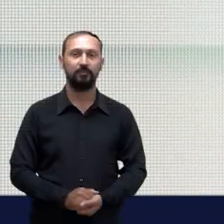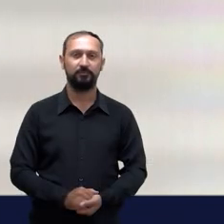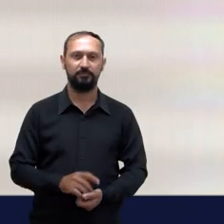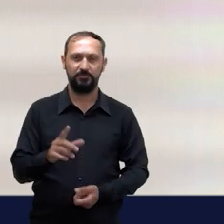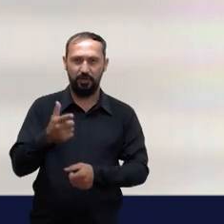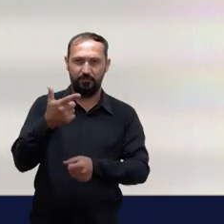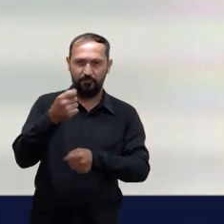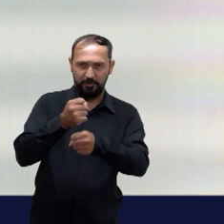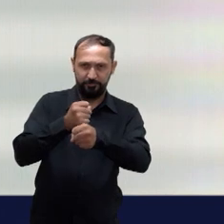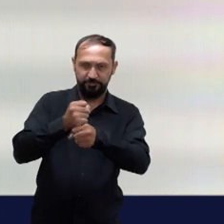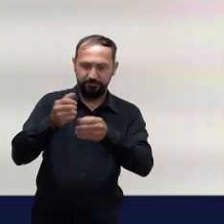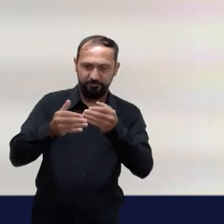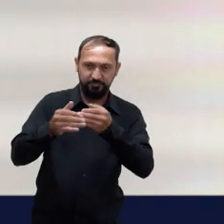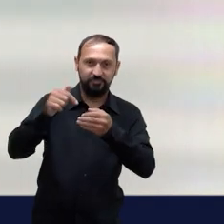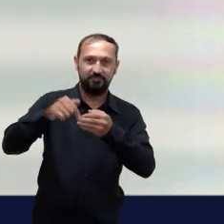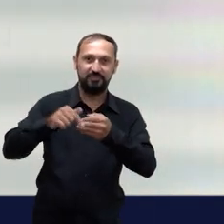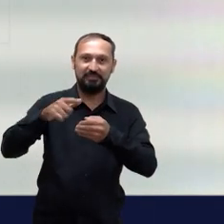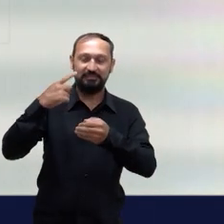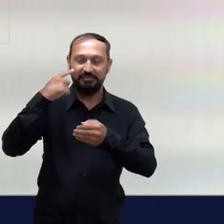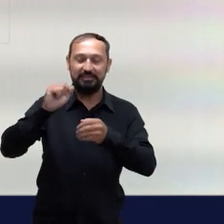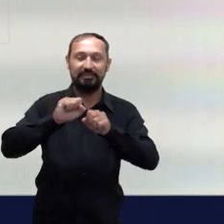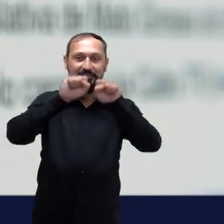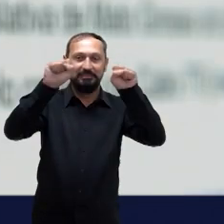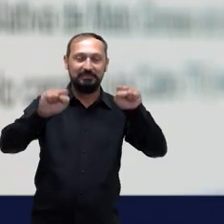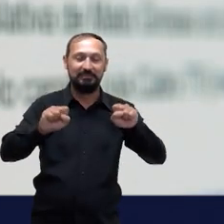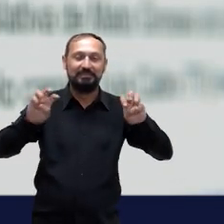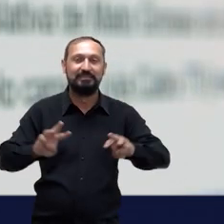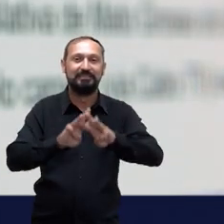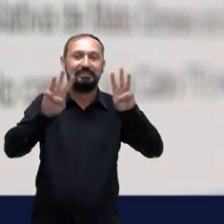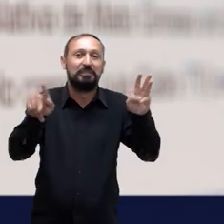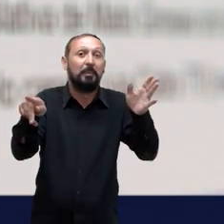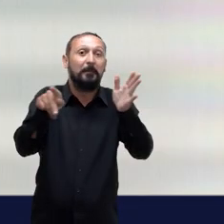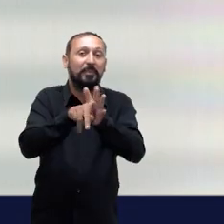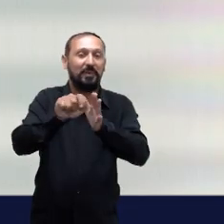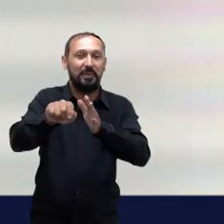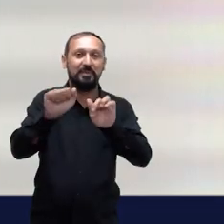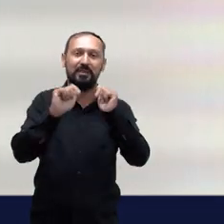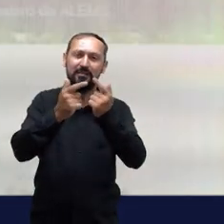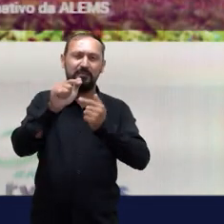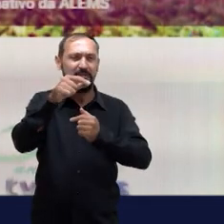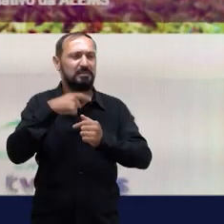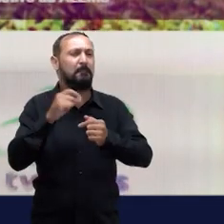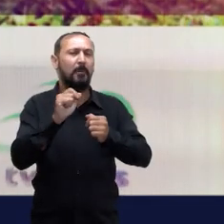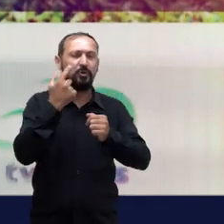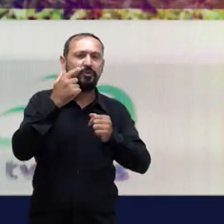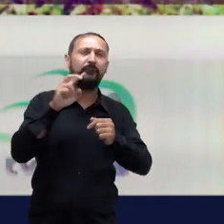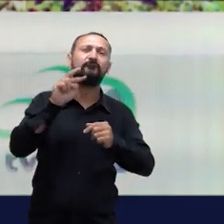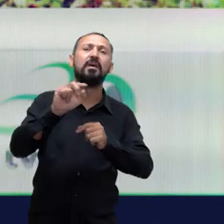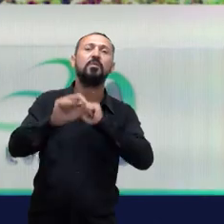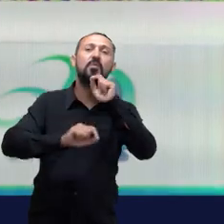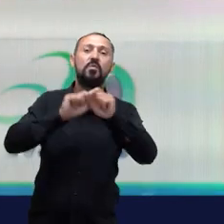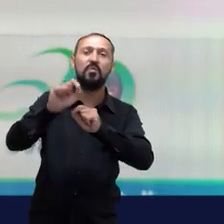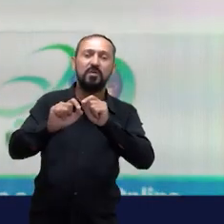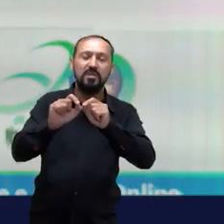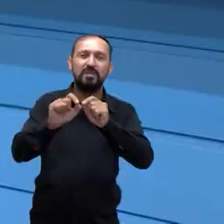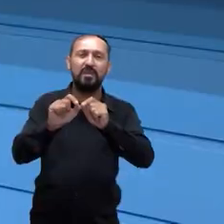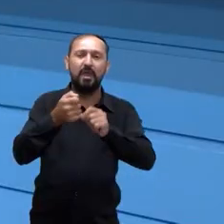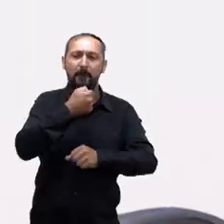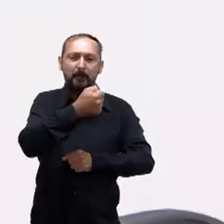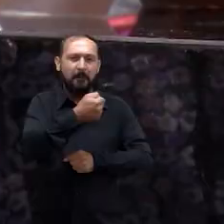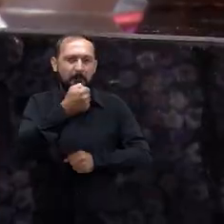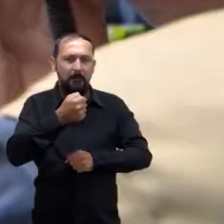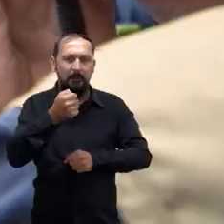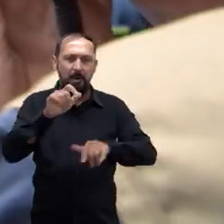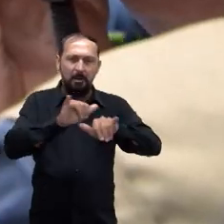há mais de 20 anos Este é o portal oficial da Assembleia aqui você tem acesso a cobertura jornalística